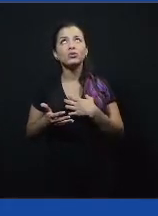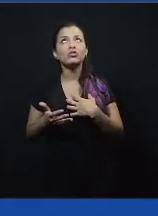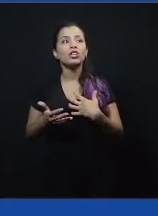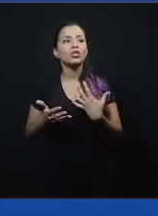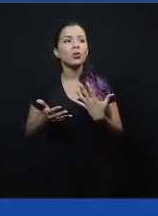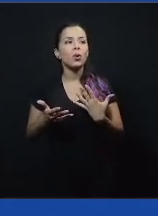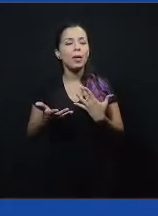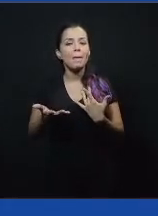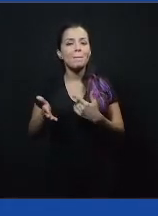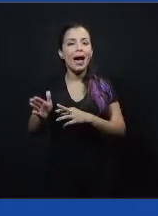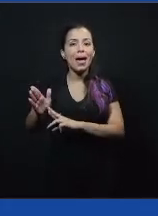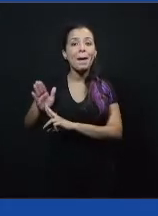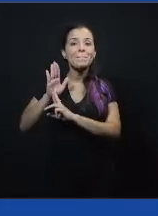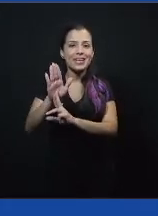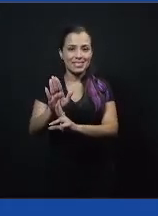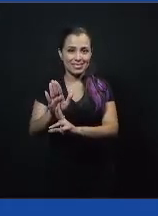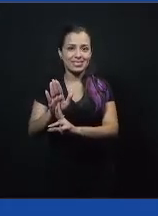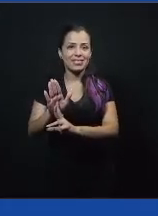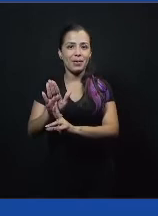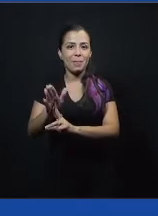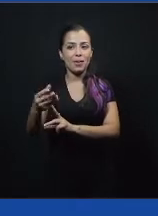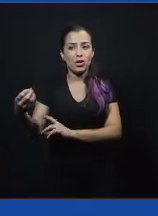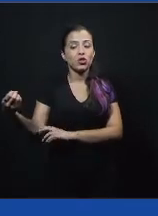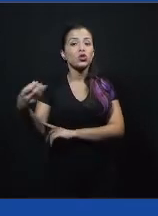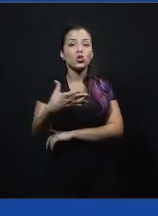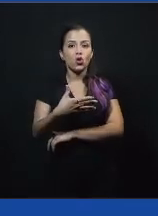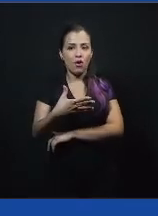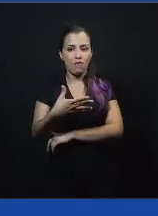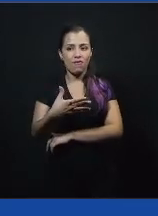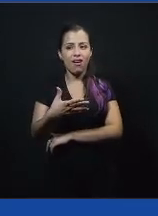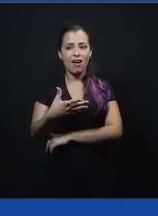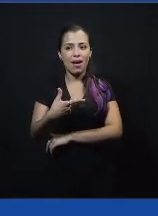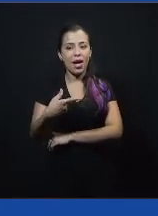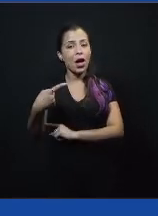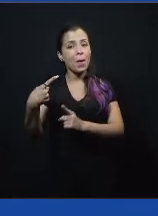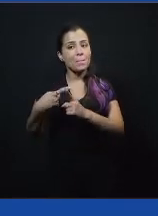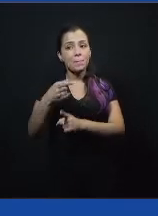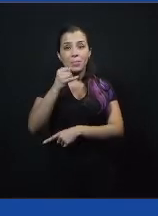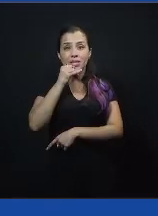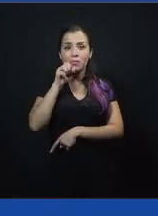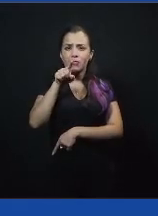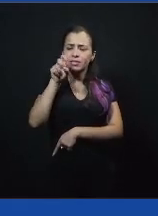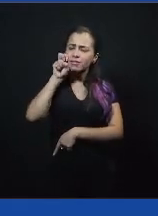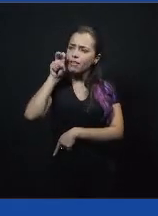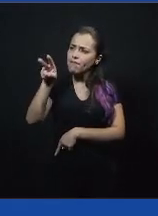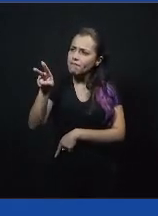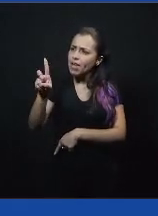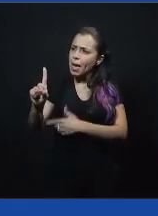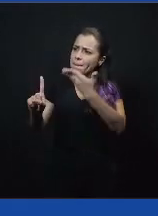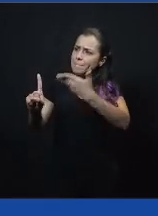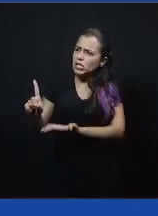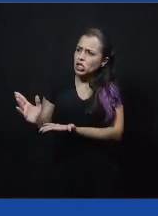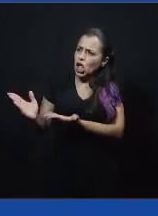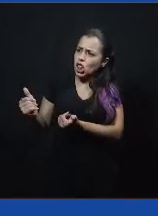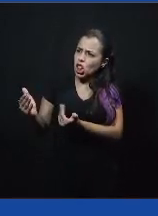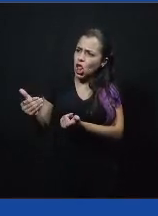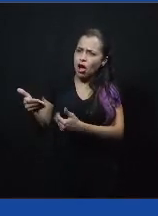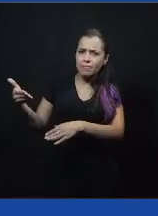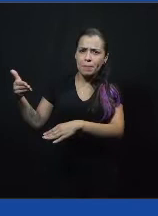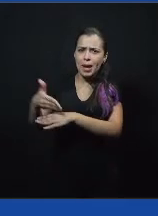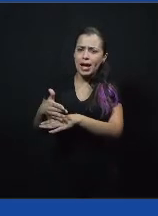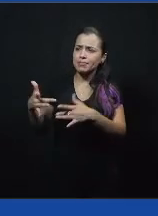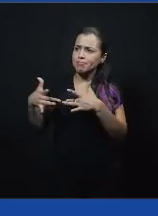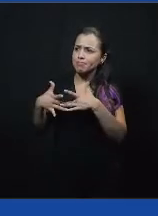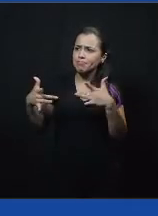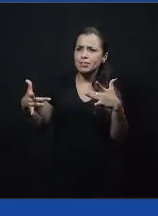que apresentadora inovadora porque você vê um jovem assim parte pano é de algo voluntário e